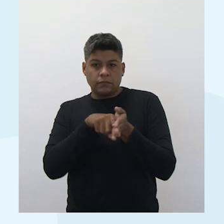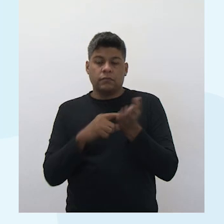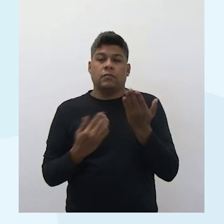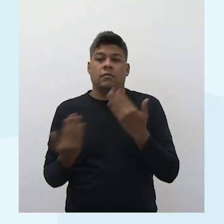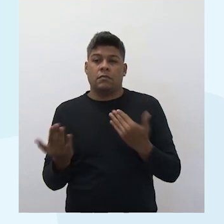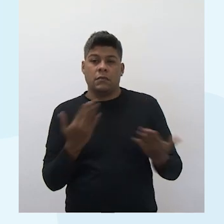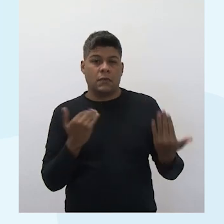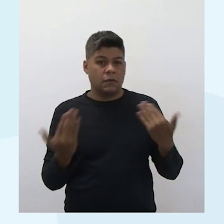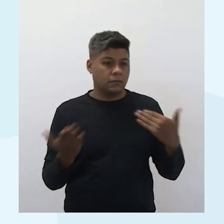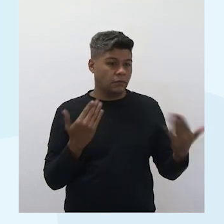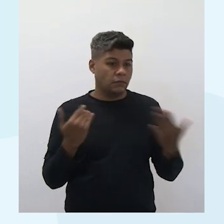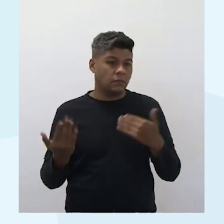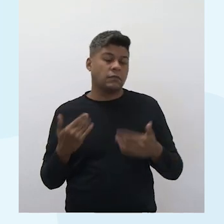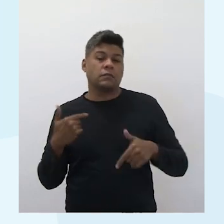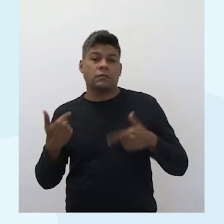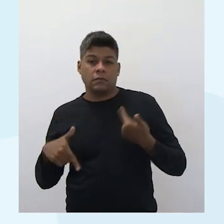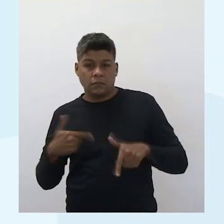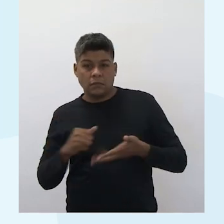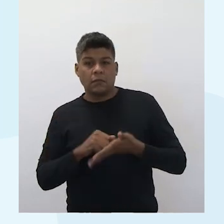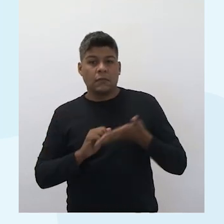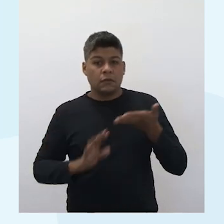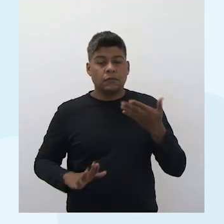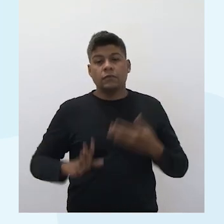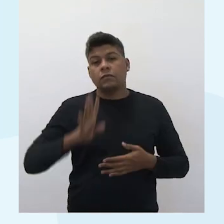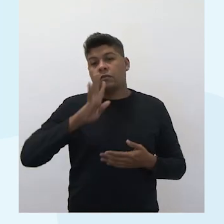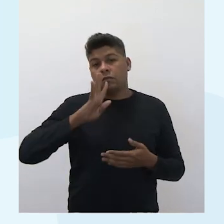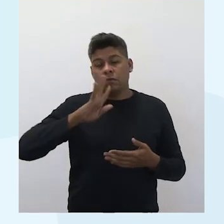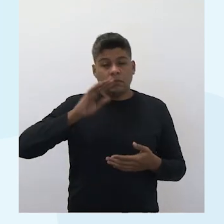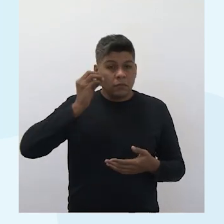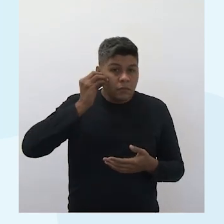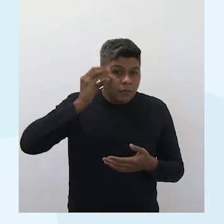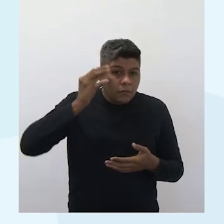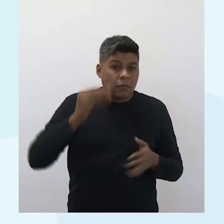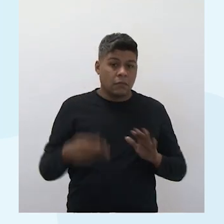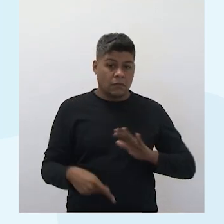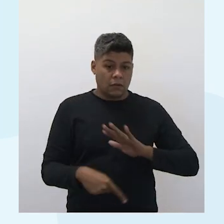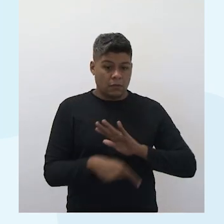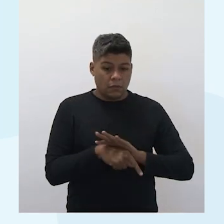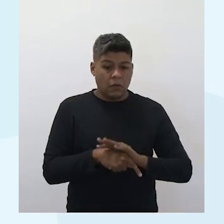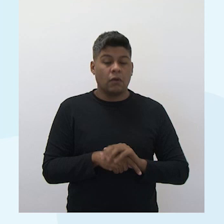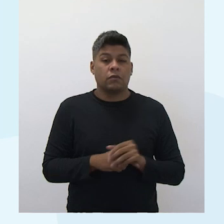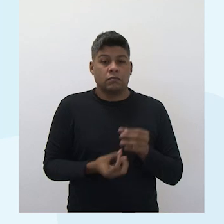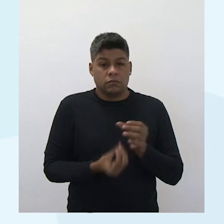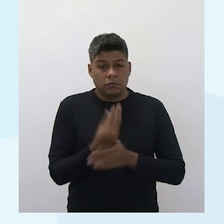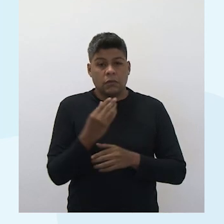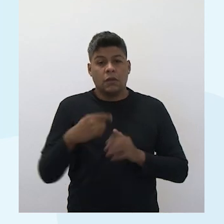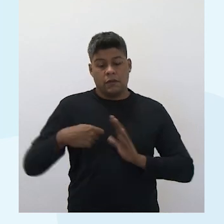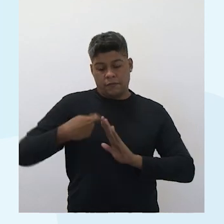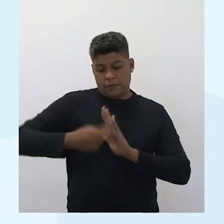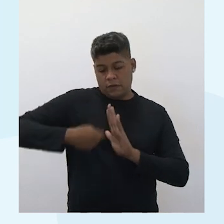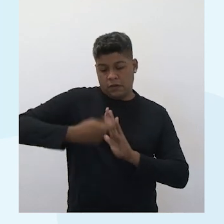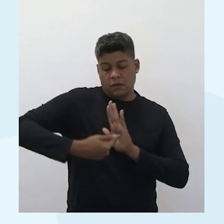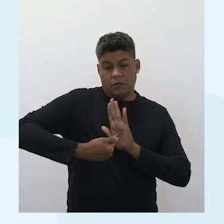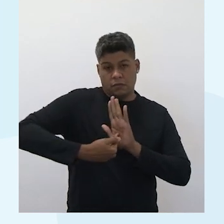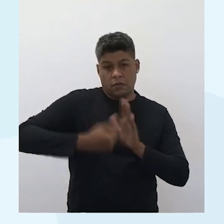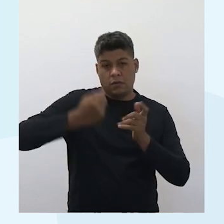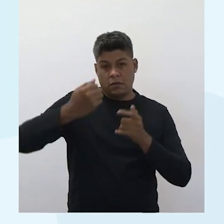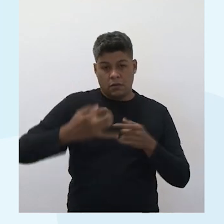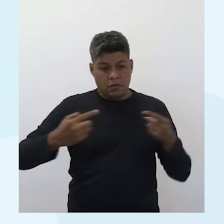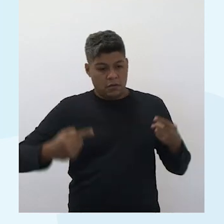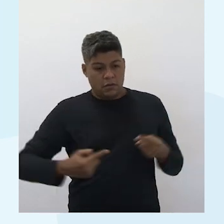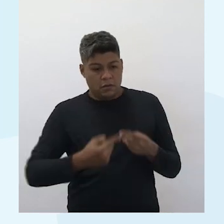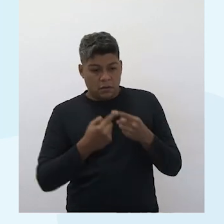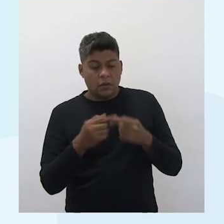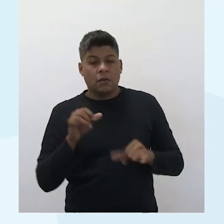Né? Então, trabalhar com as habilidades relacionadas a esse objeto de conhecimento, com a questão de que produzam pequenos vídeos, demonstrando, explicando